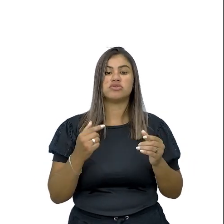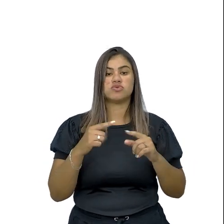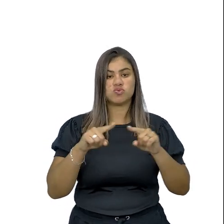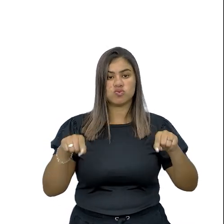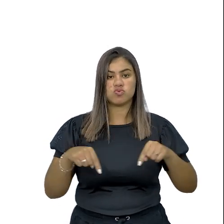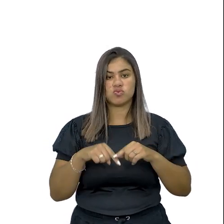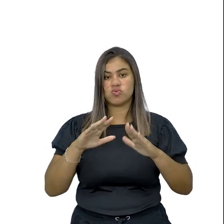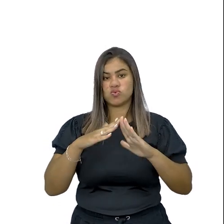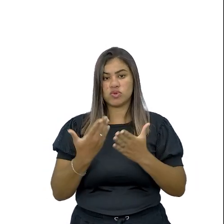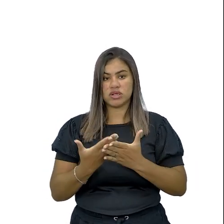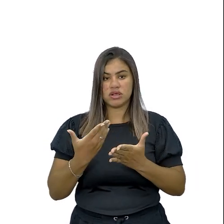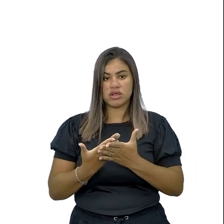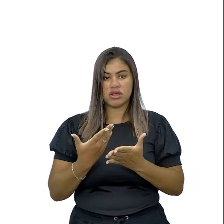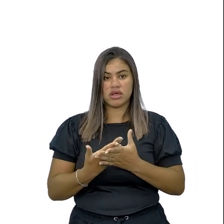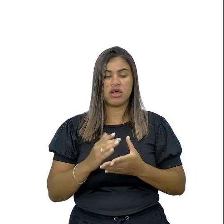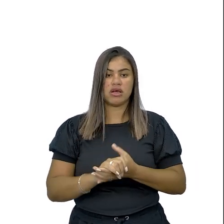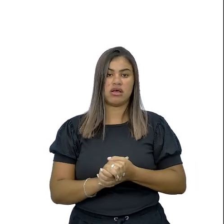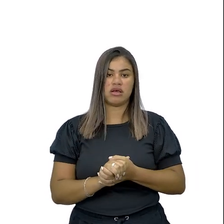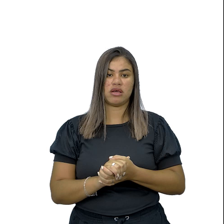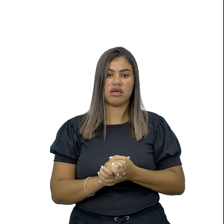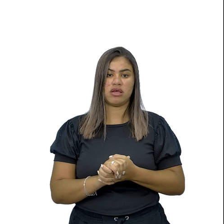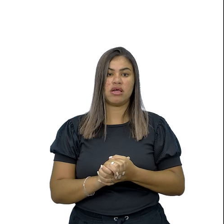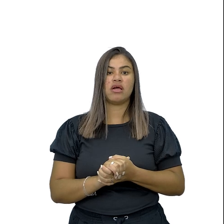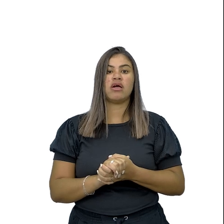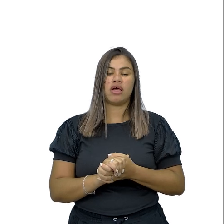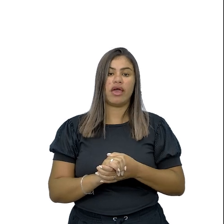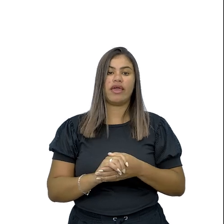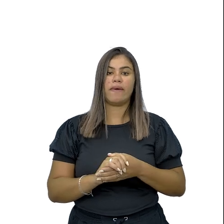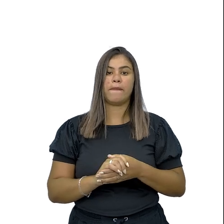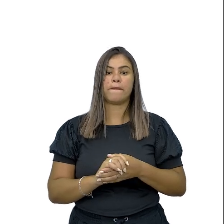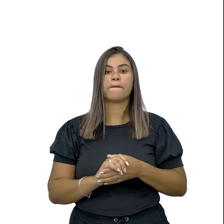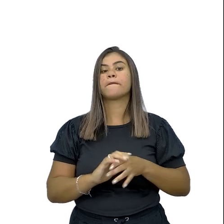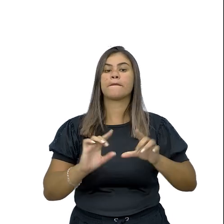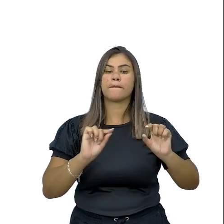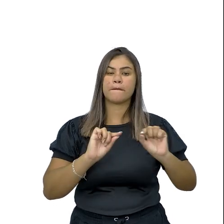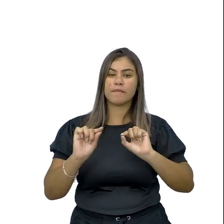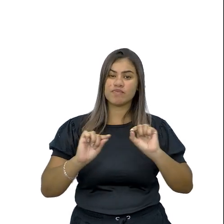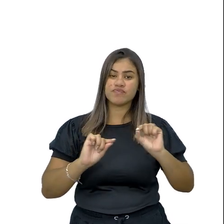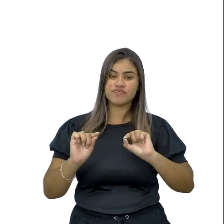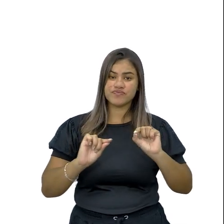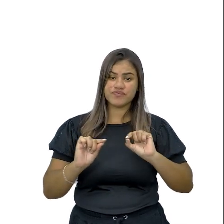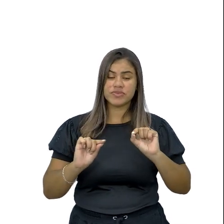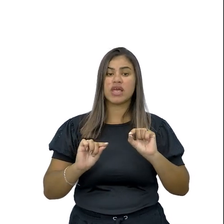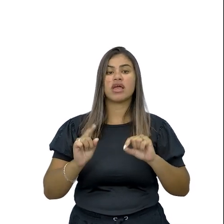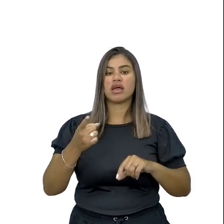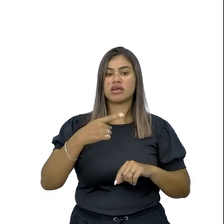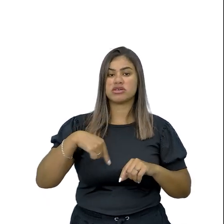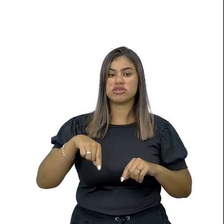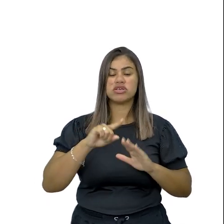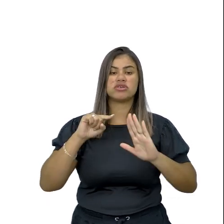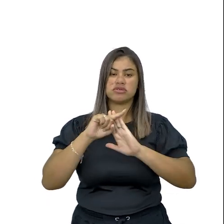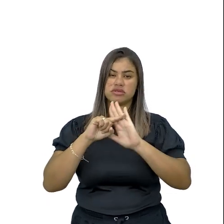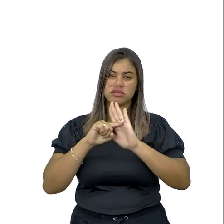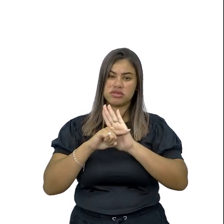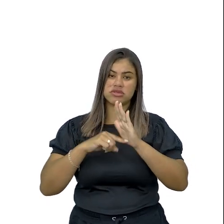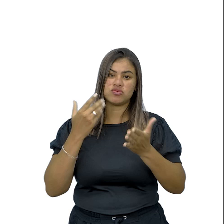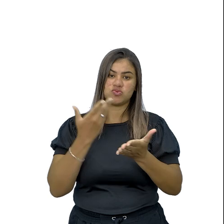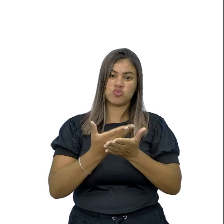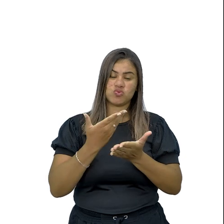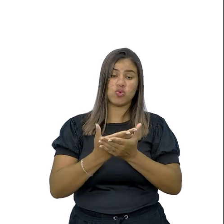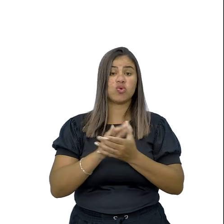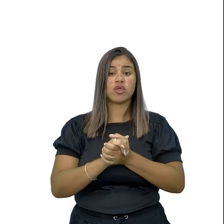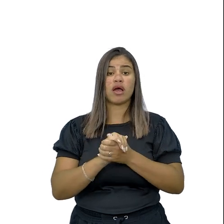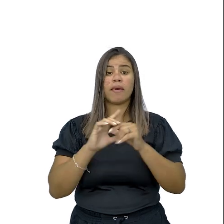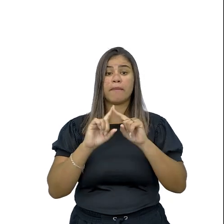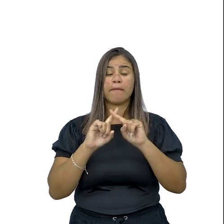bem importante, né? Entende-se que não há uma maneira única e exclusiva para que tenhamos ambientes investigativos em sala de aula. Mas,